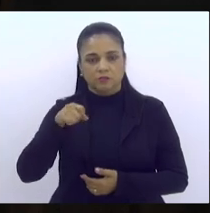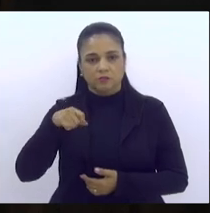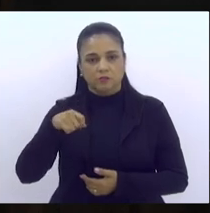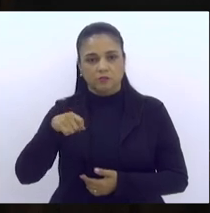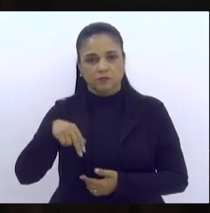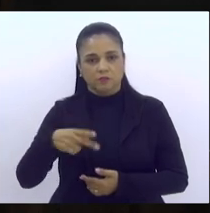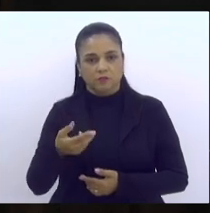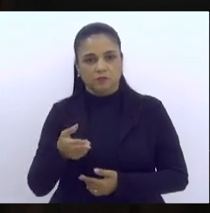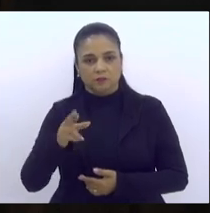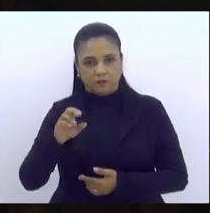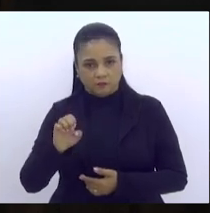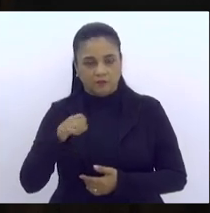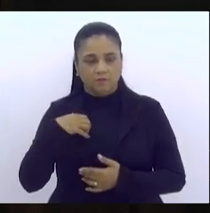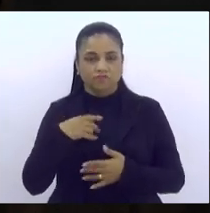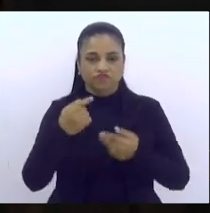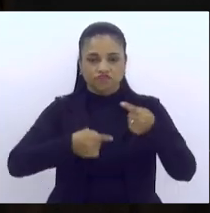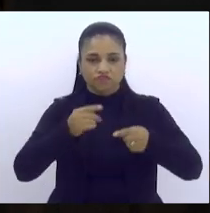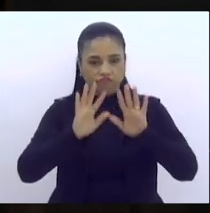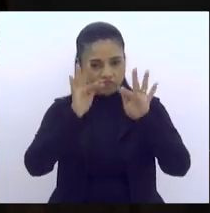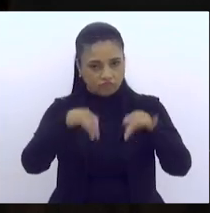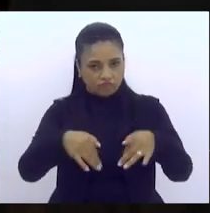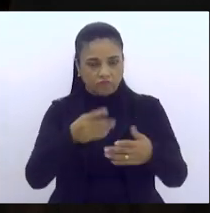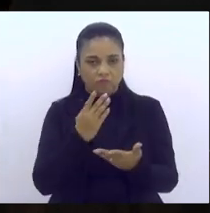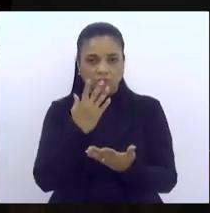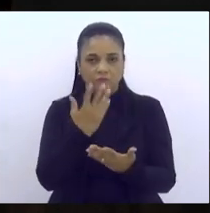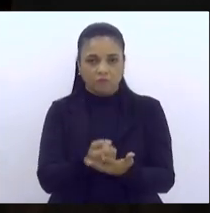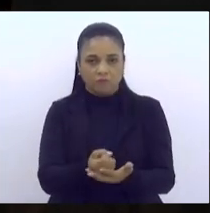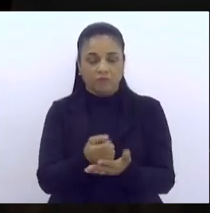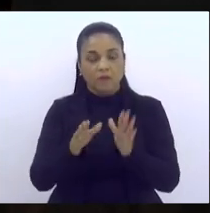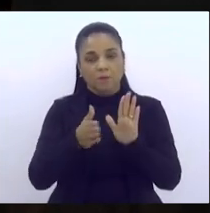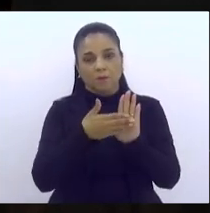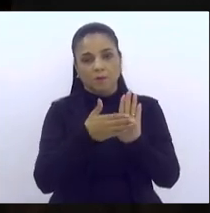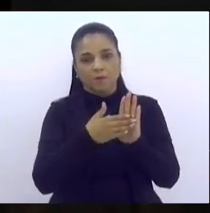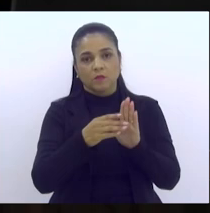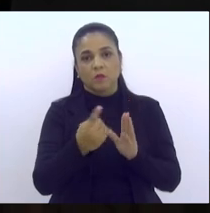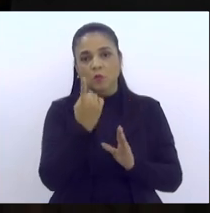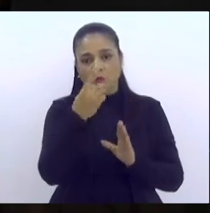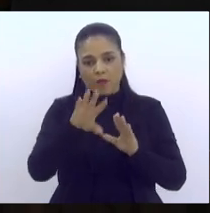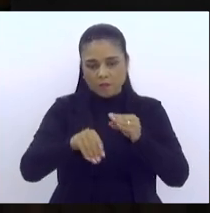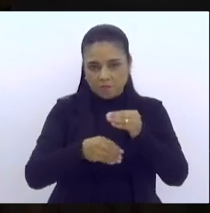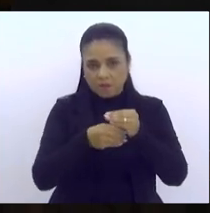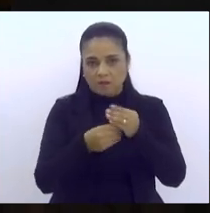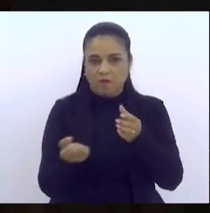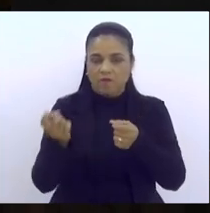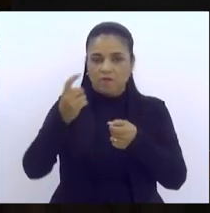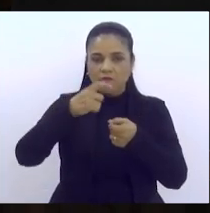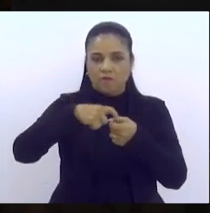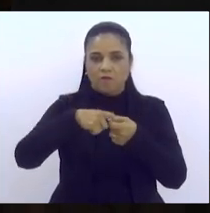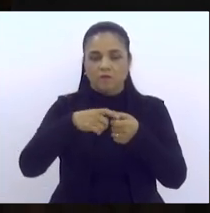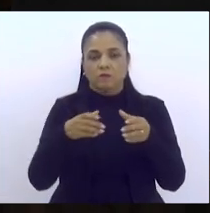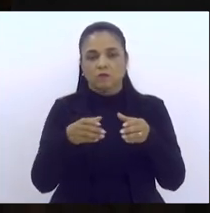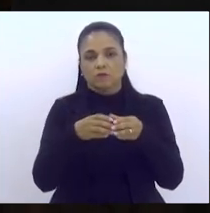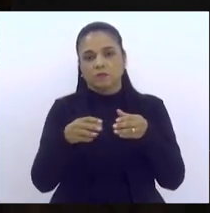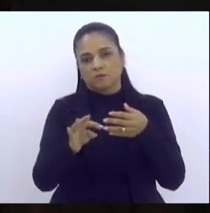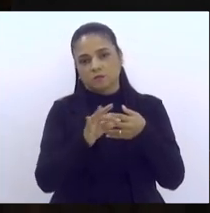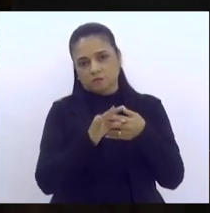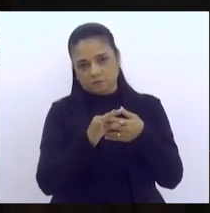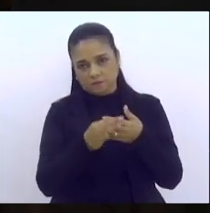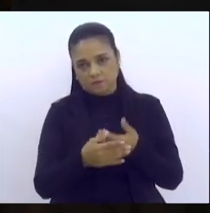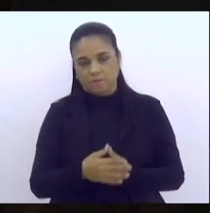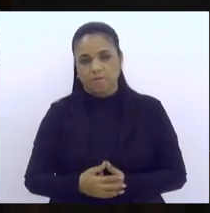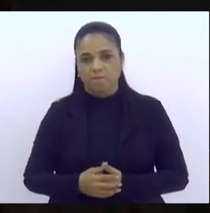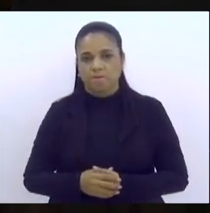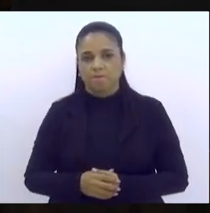Em discussão, não havendo quem queira discutir, encerrada a discussão, a presente proposta recebeu uma emenda e retorna às comissões